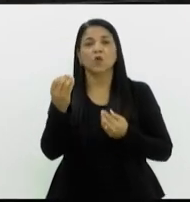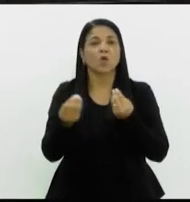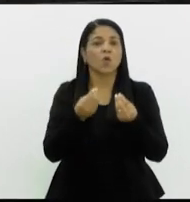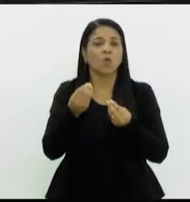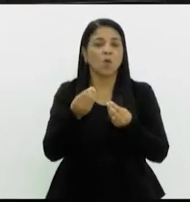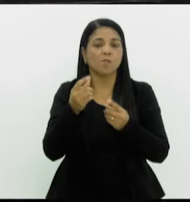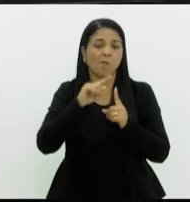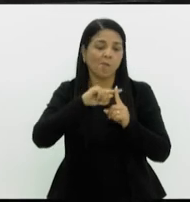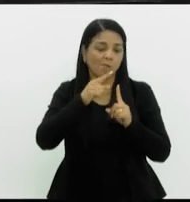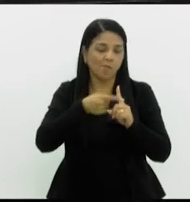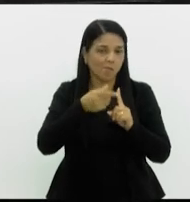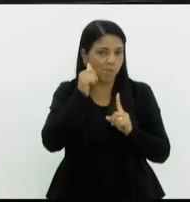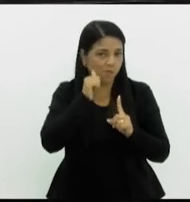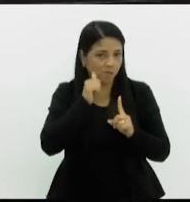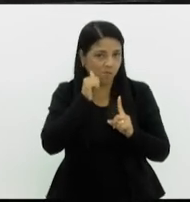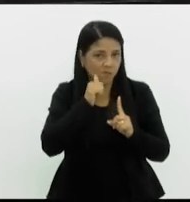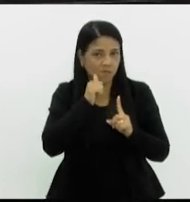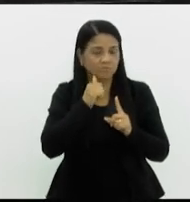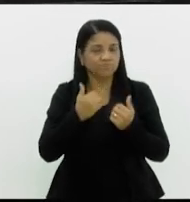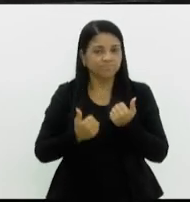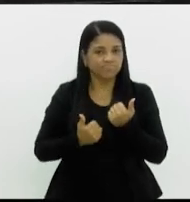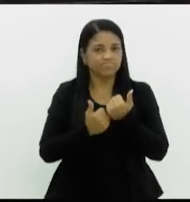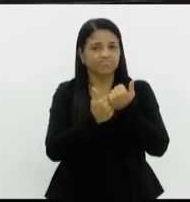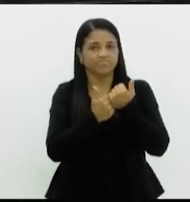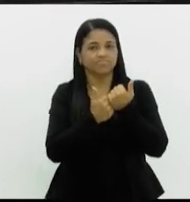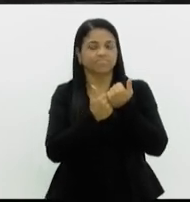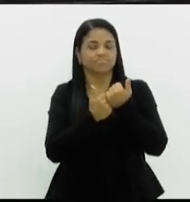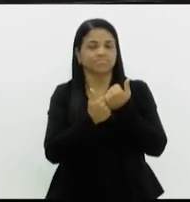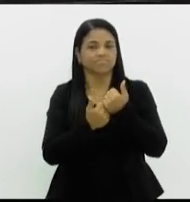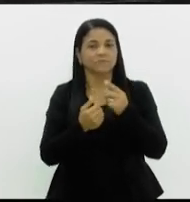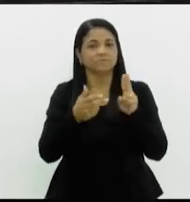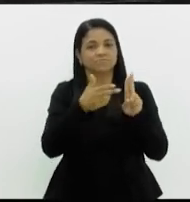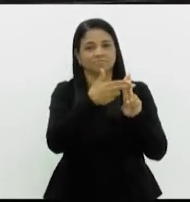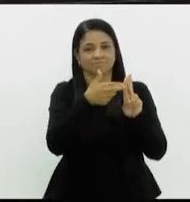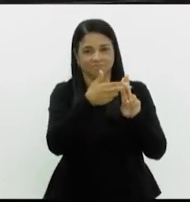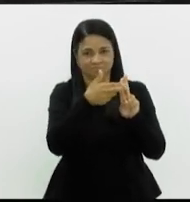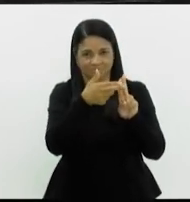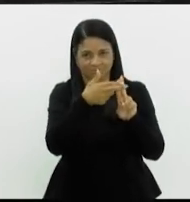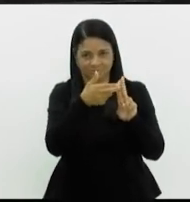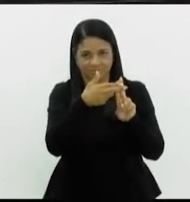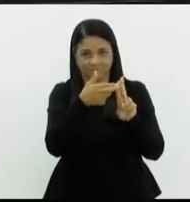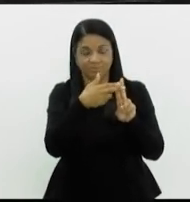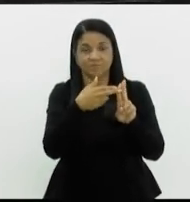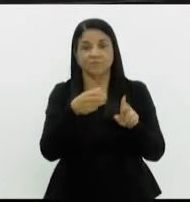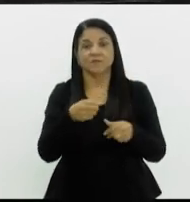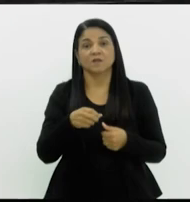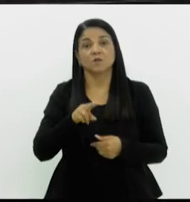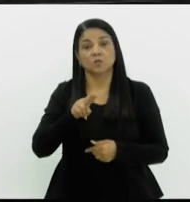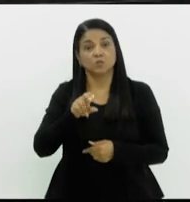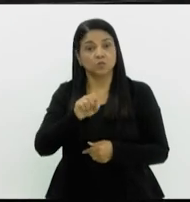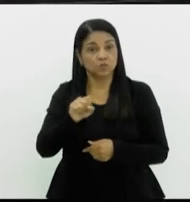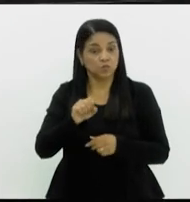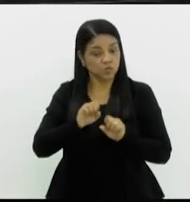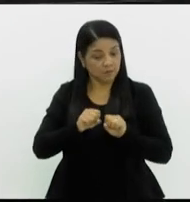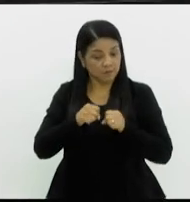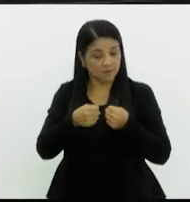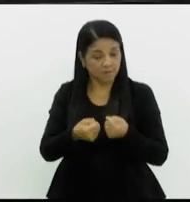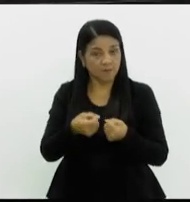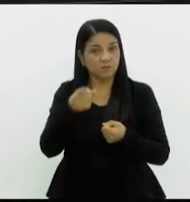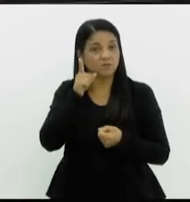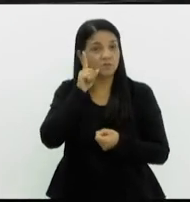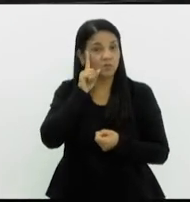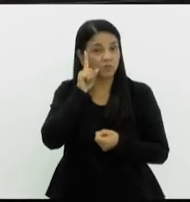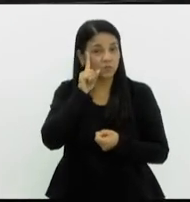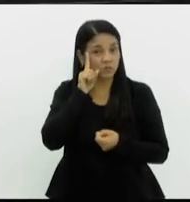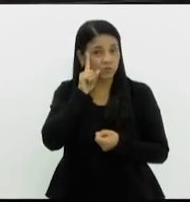essas mulheres tenham aí o amparo necessário do Sistema Único de Saúde. O SUS que nós defendemos todos os dias e que